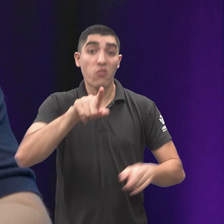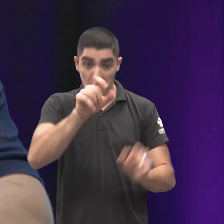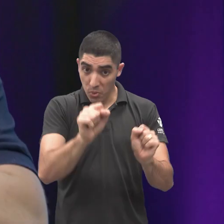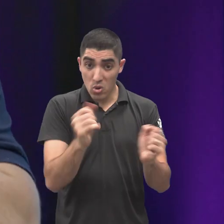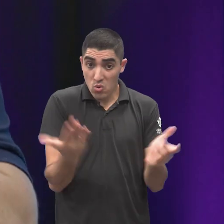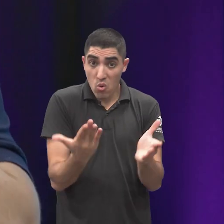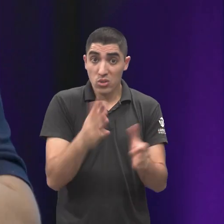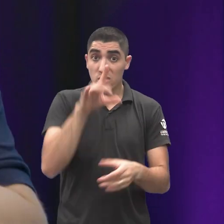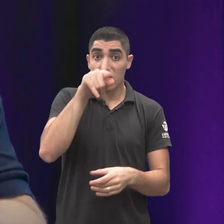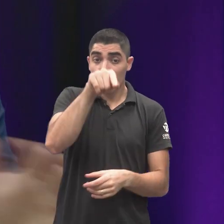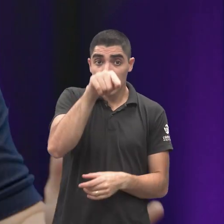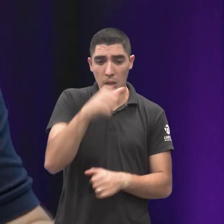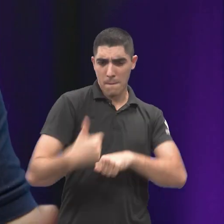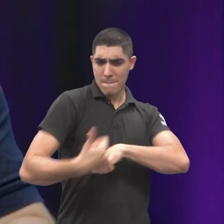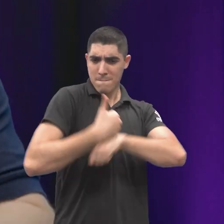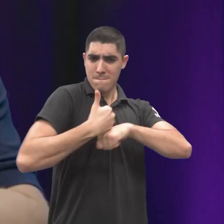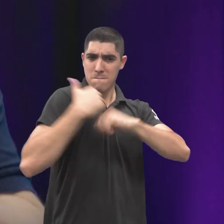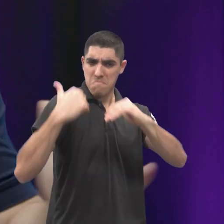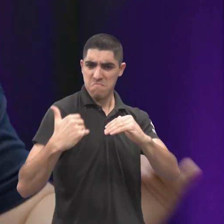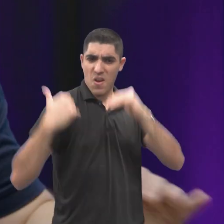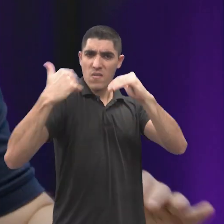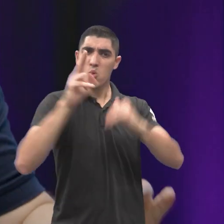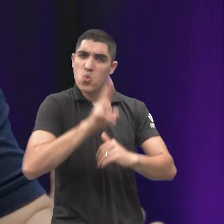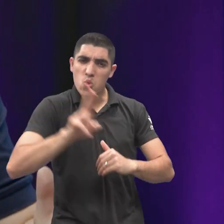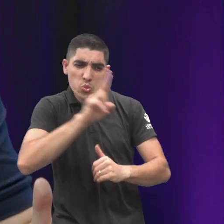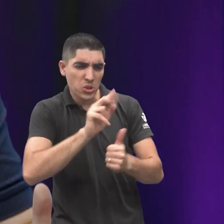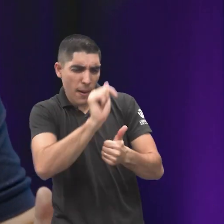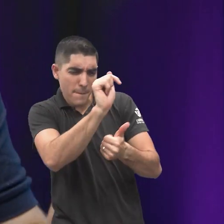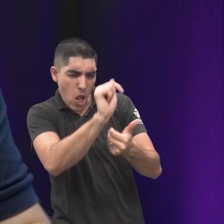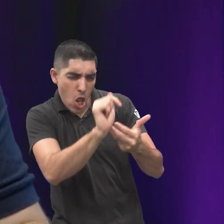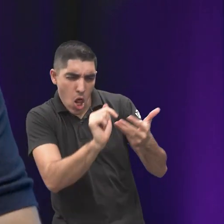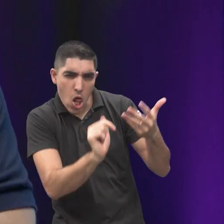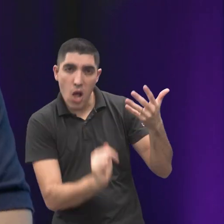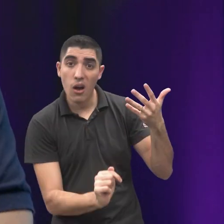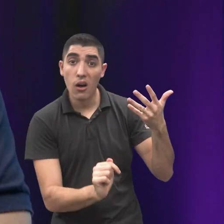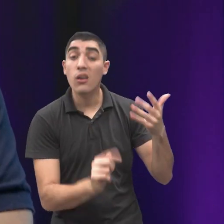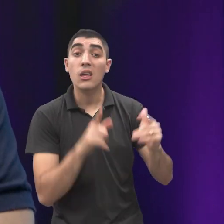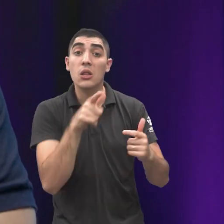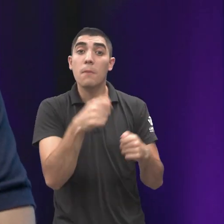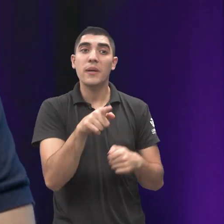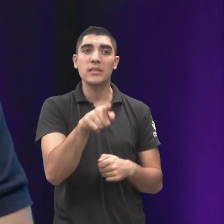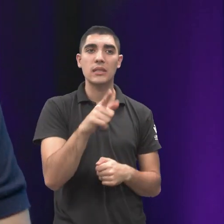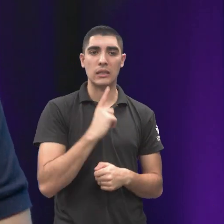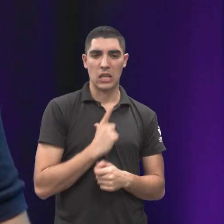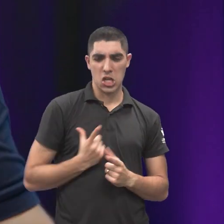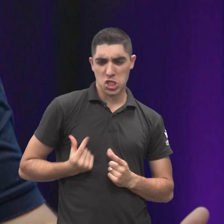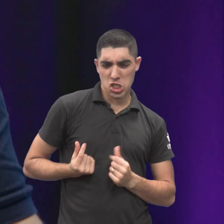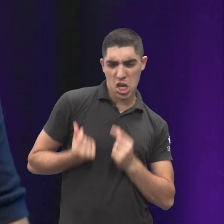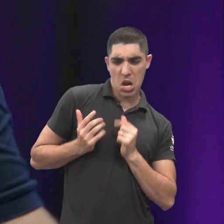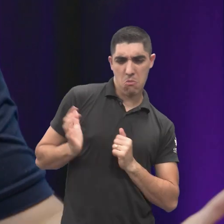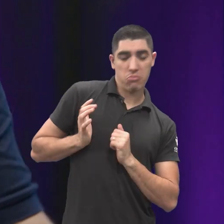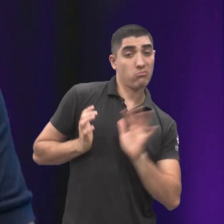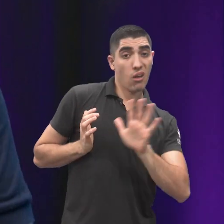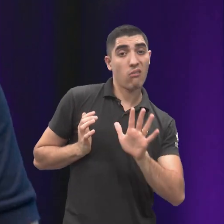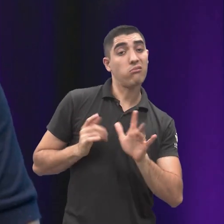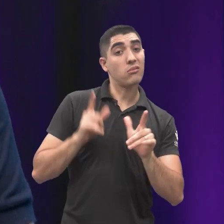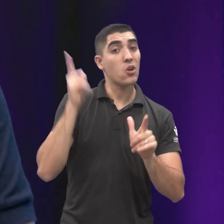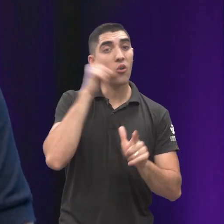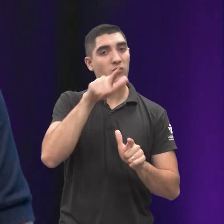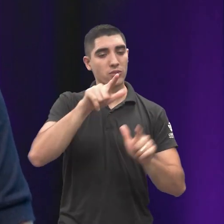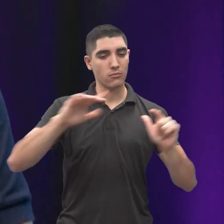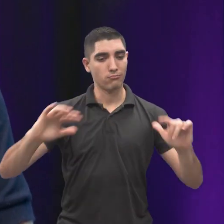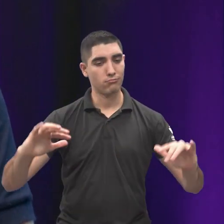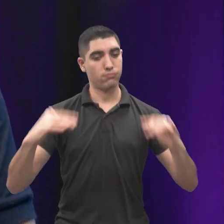produtor de vídeos extraordinários, totalmente profissionais, utilizando poucos recursos. E isso vai te dar uma